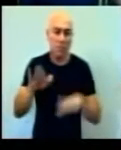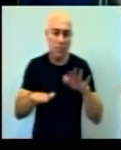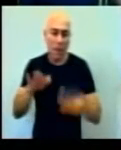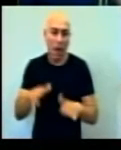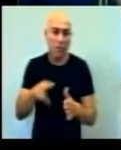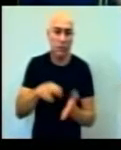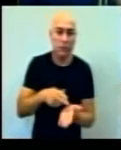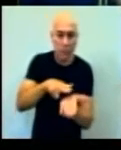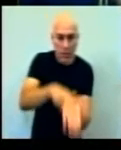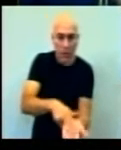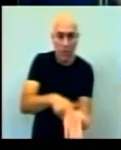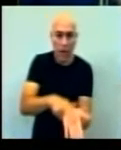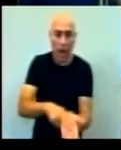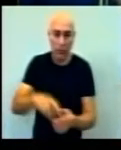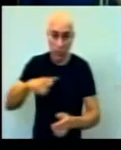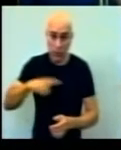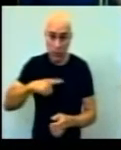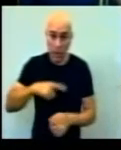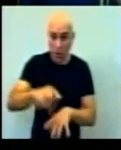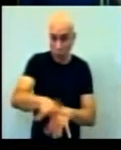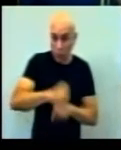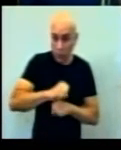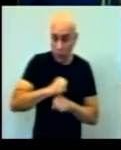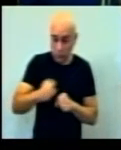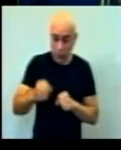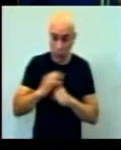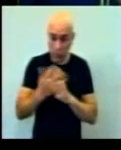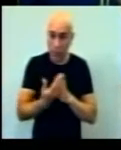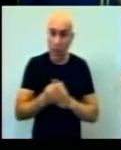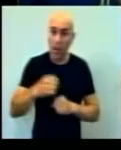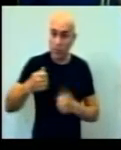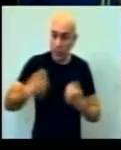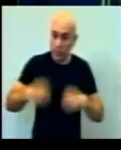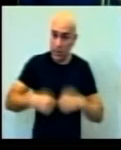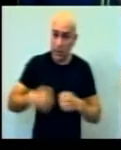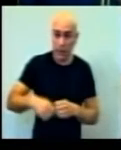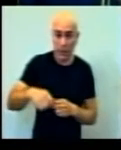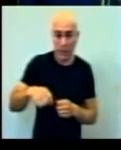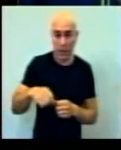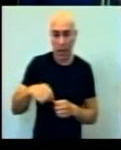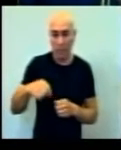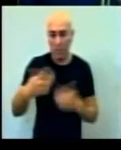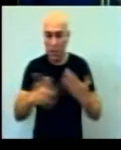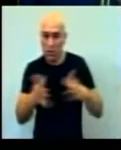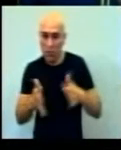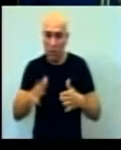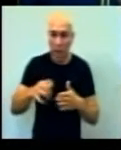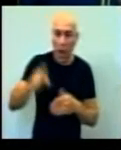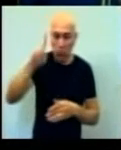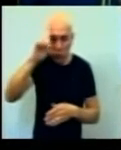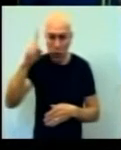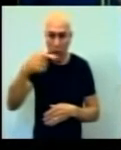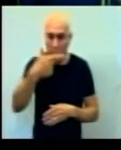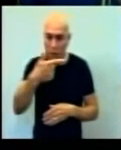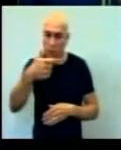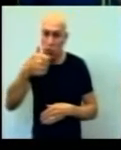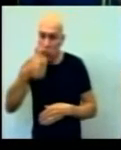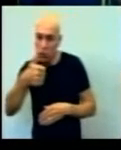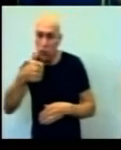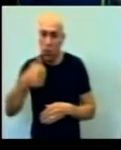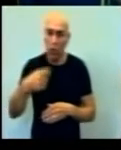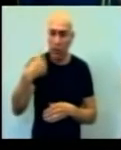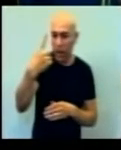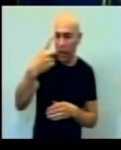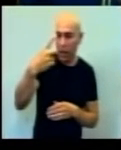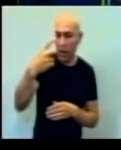que um paciente, quando ele tem COVID, vai para a UTI, seja aí de 5, 7 até 21 dias, uma média mesma entre 10 e